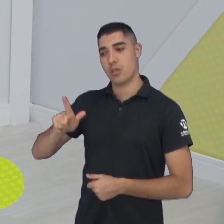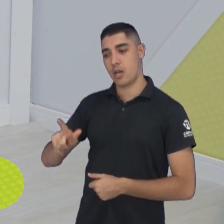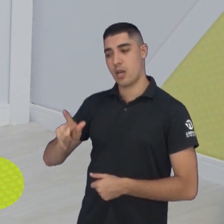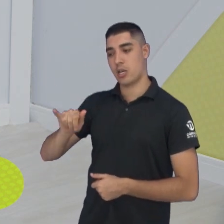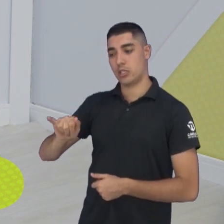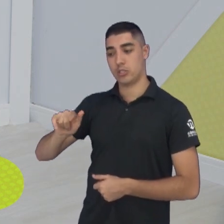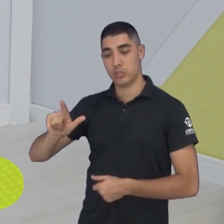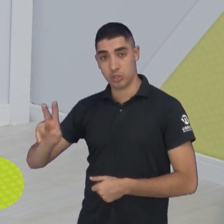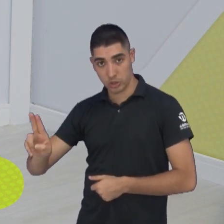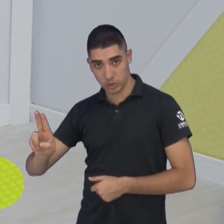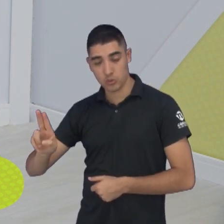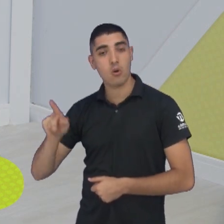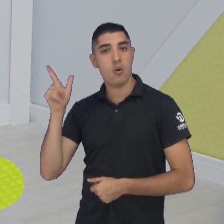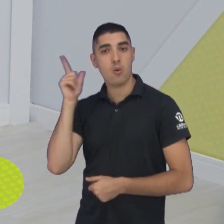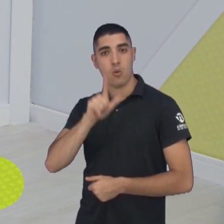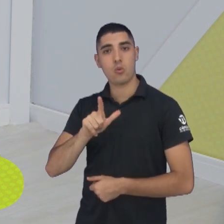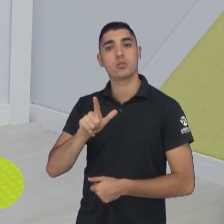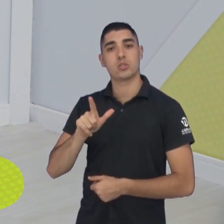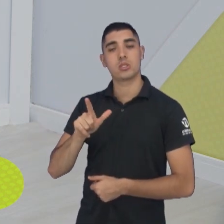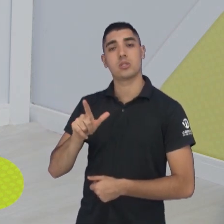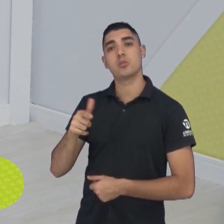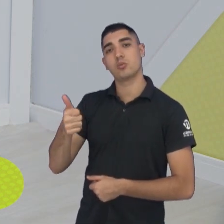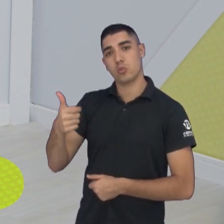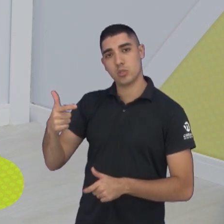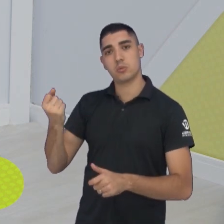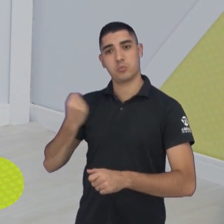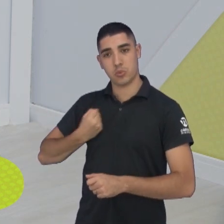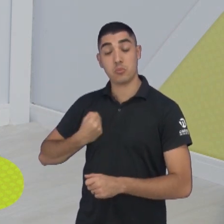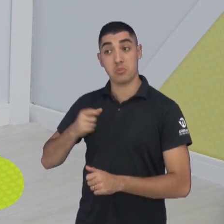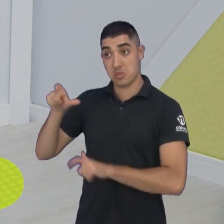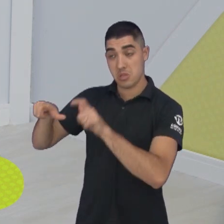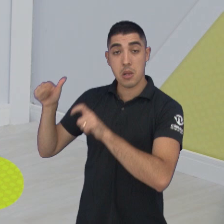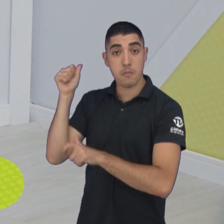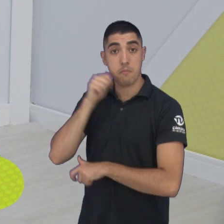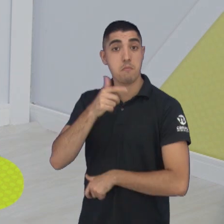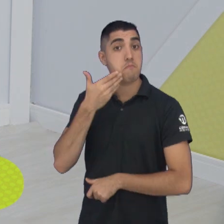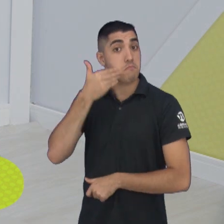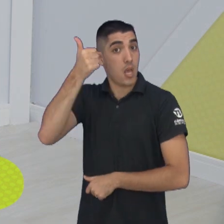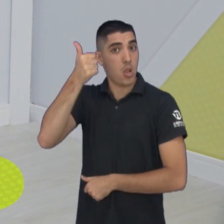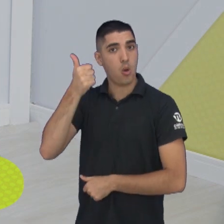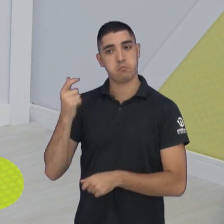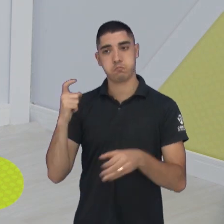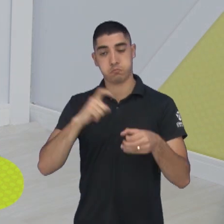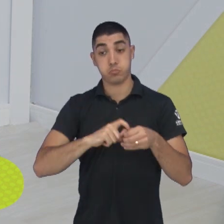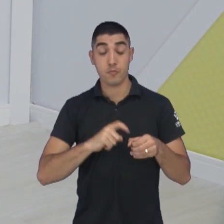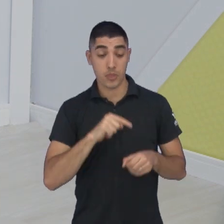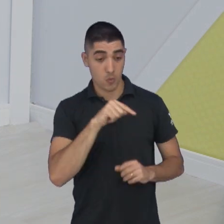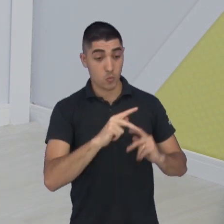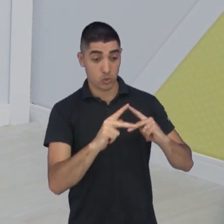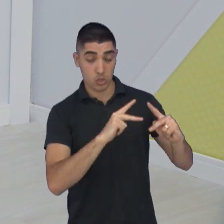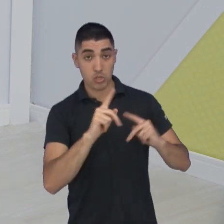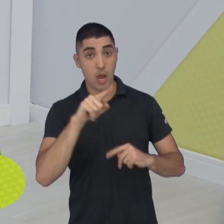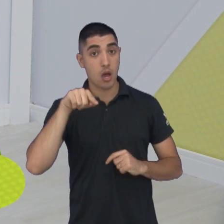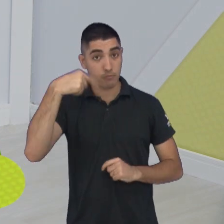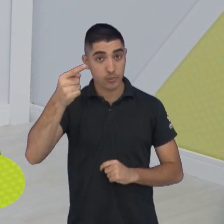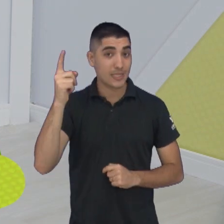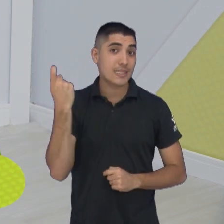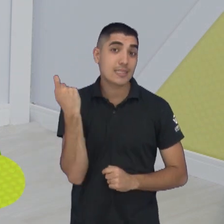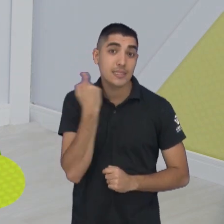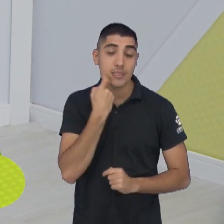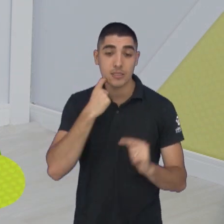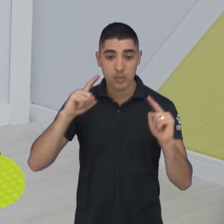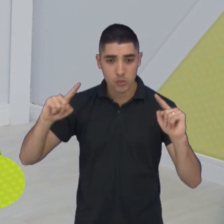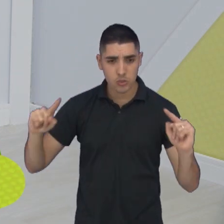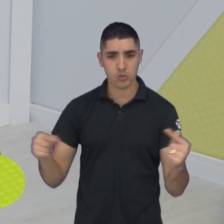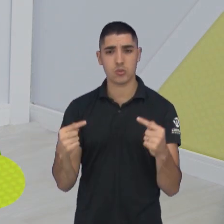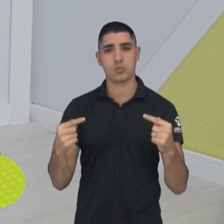5 pontos e 2 rebotes, as melhores do Corinthians. O Corinthians, o São José, que volta à quadra na próxima sexta-feira contra o